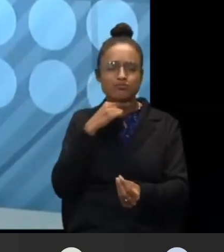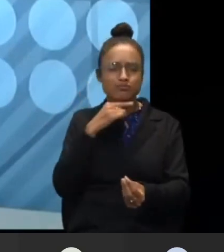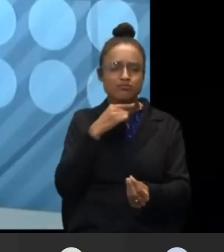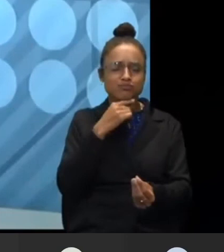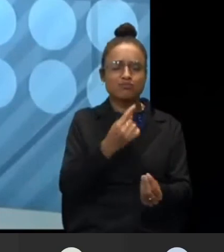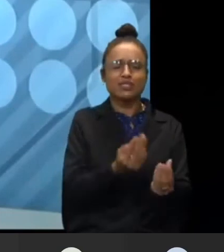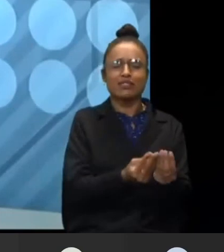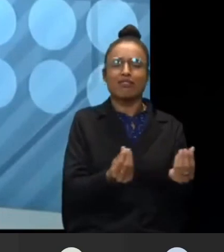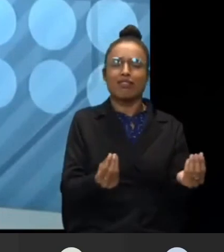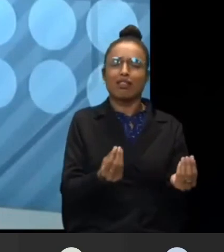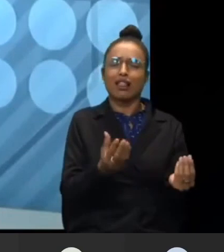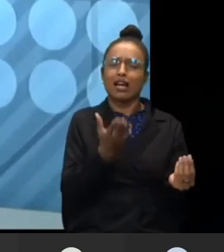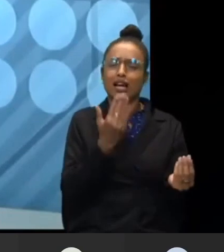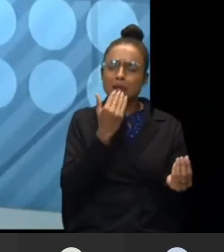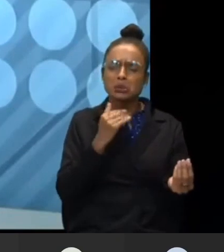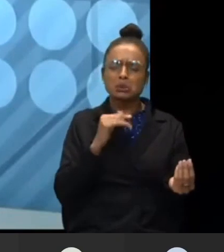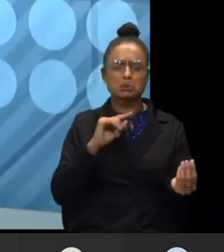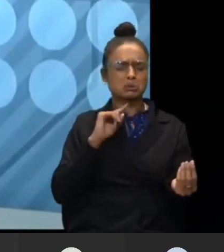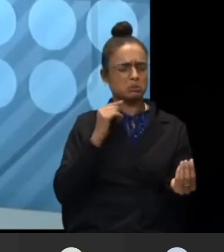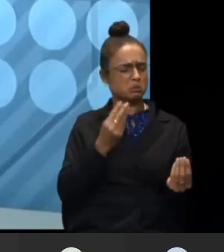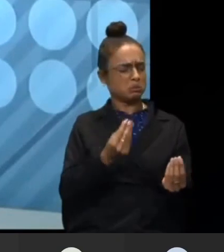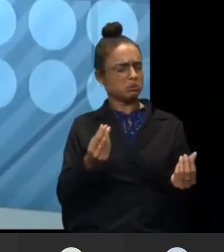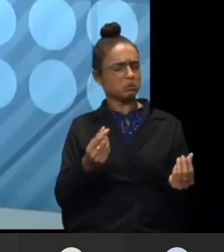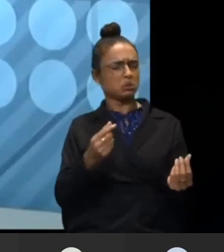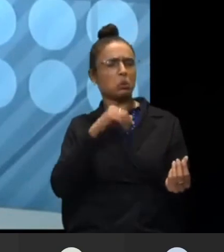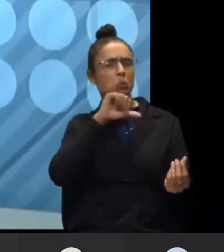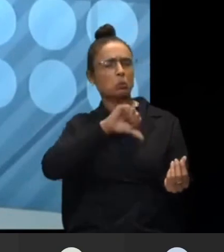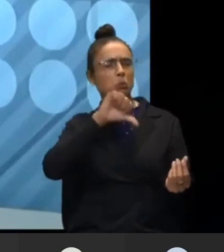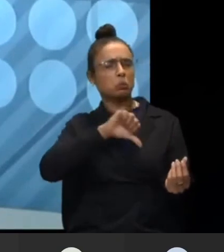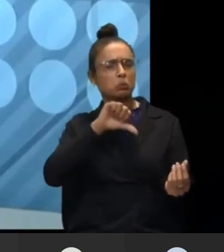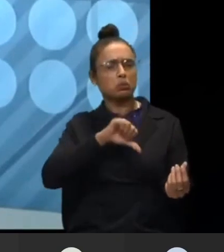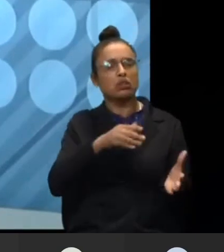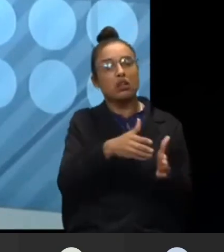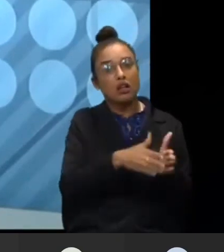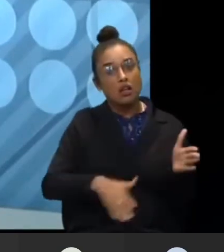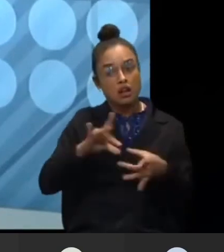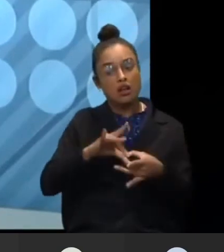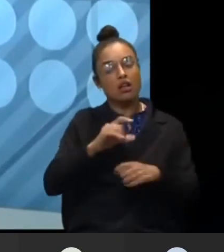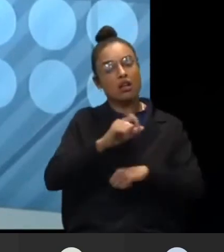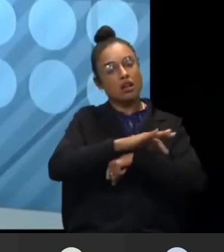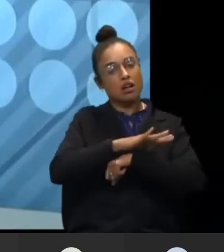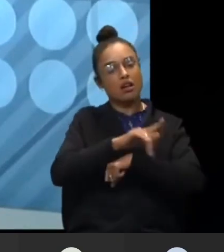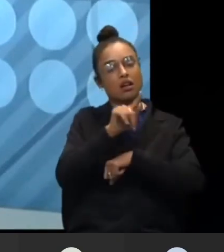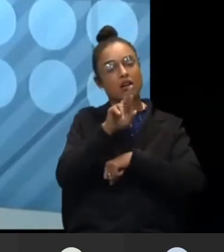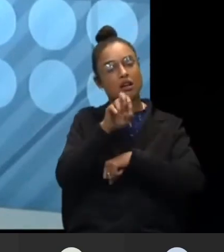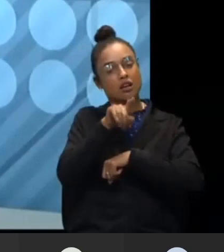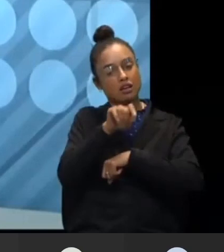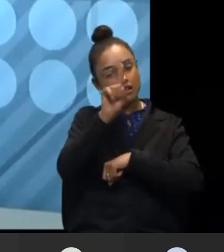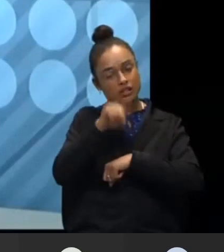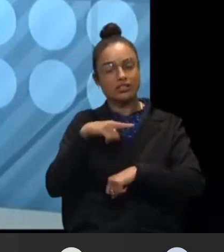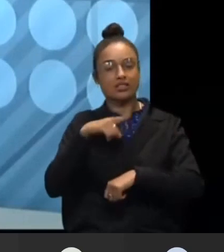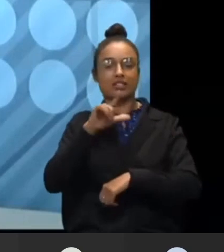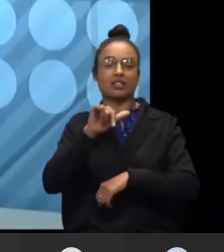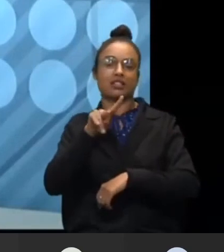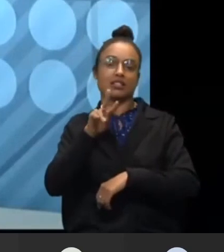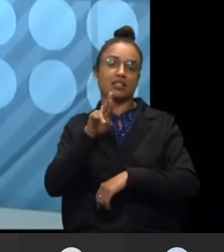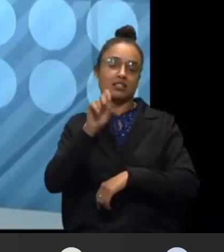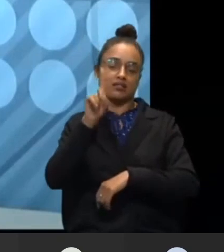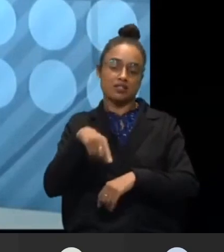alimento. Então, e essa clivagem dos ácidos graxos livres favorece